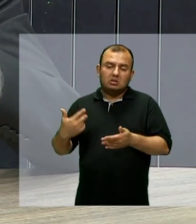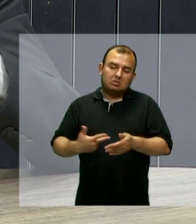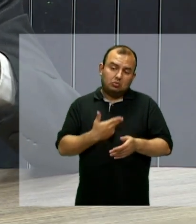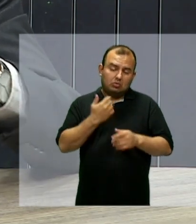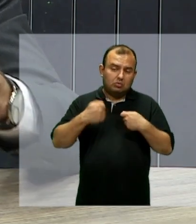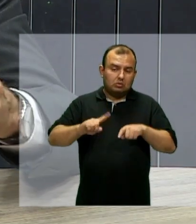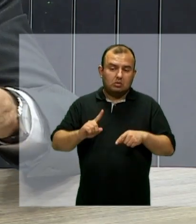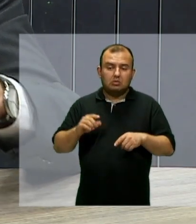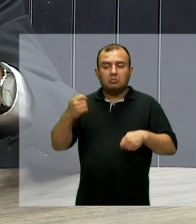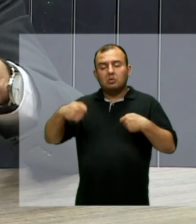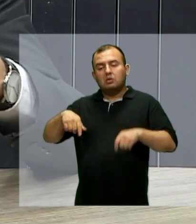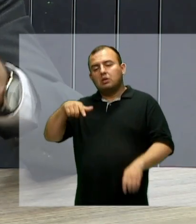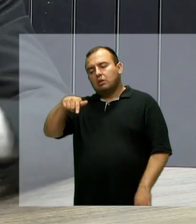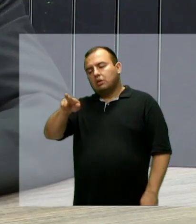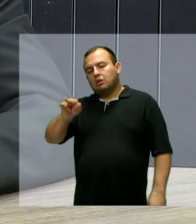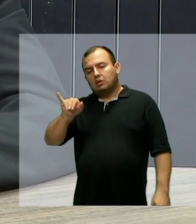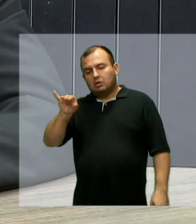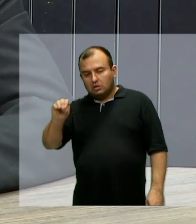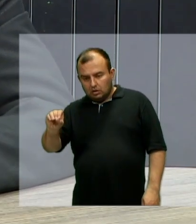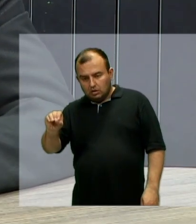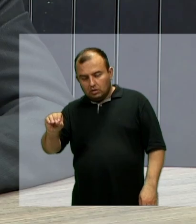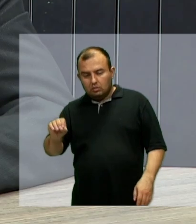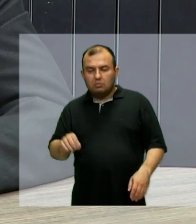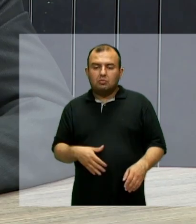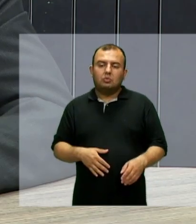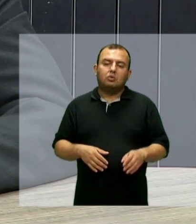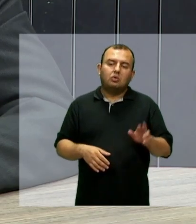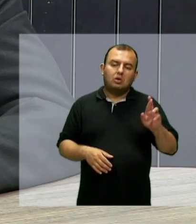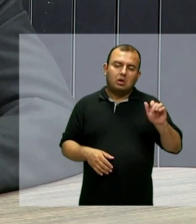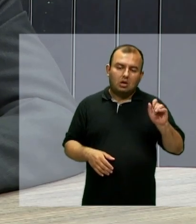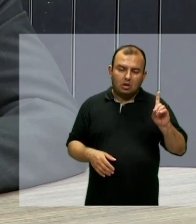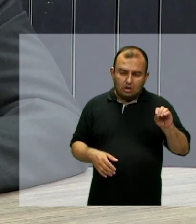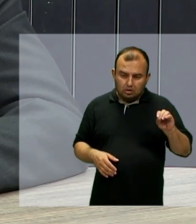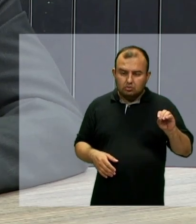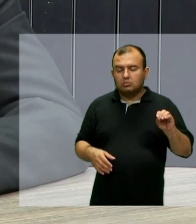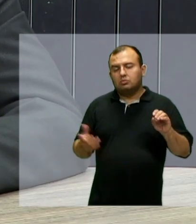fazer quimioterapia, etc, etc. Então, normalmente,